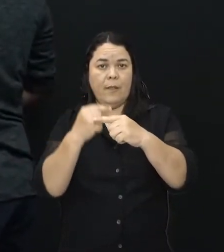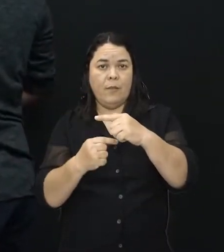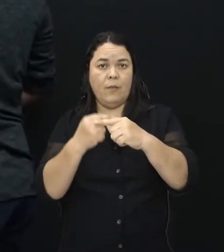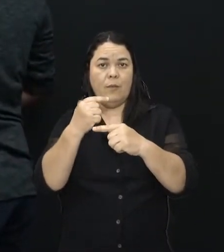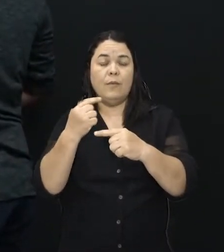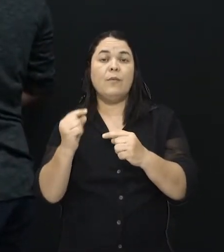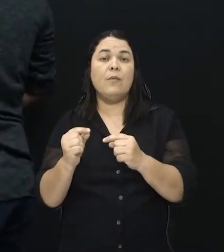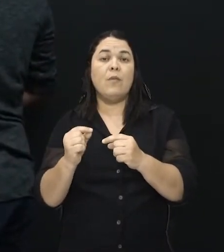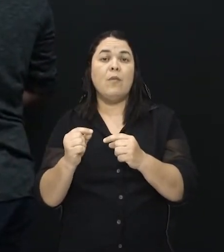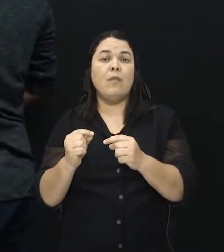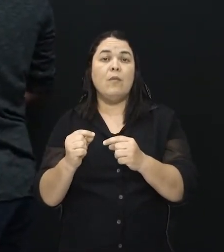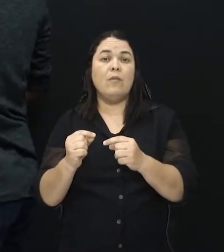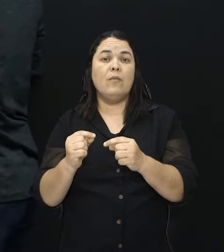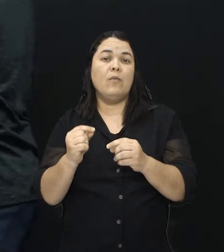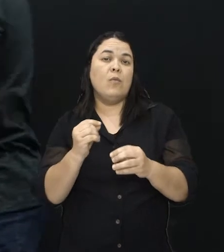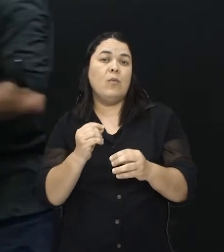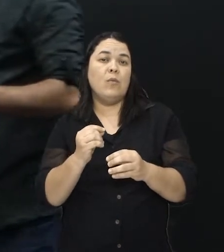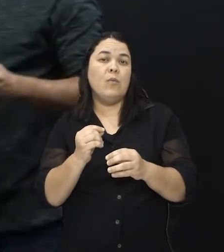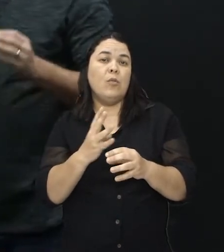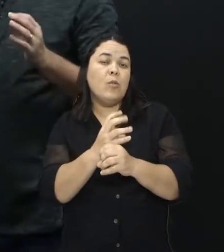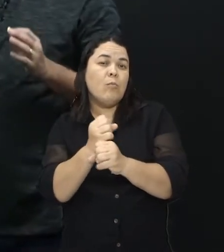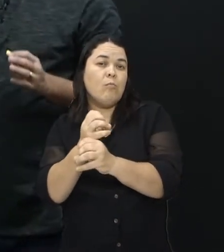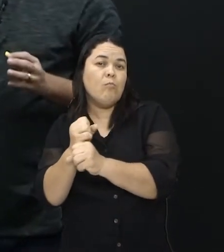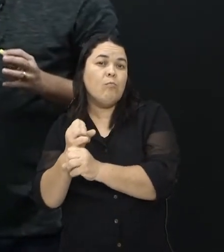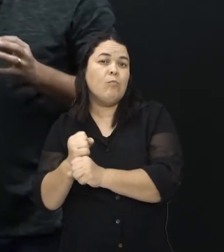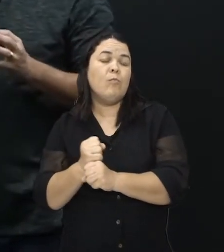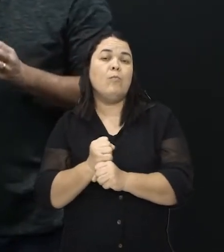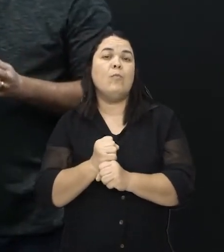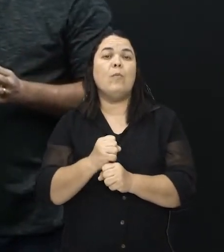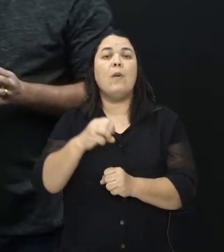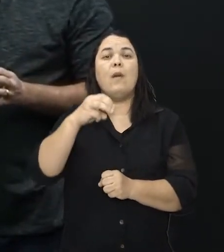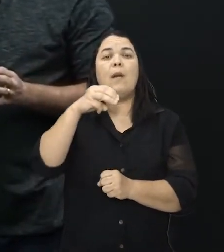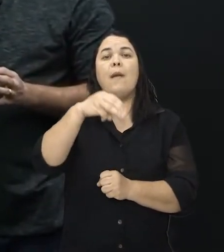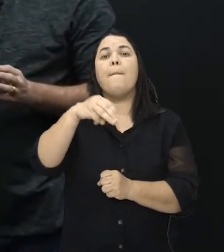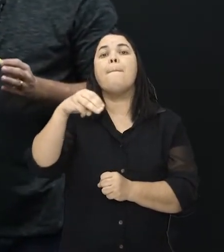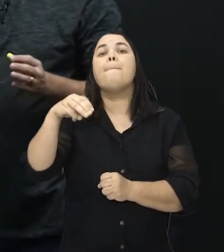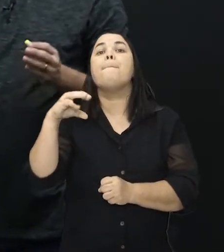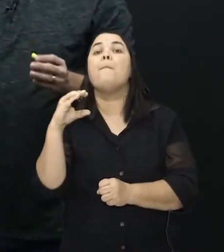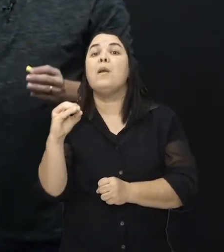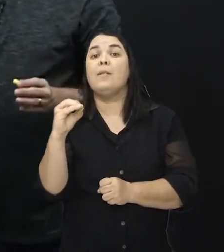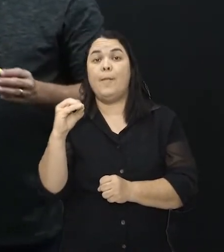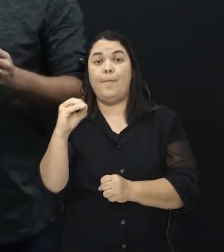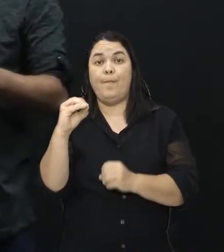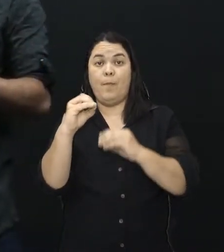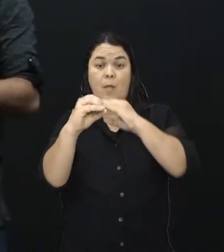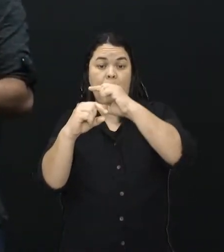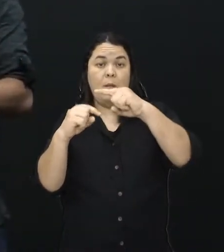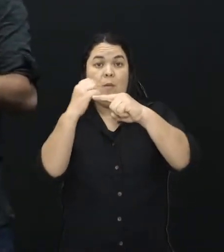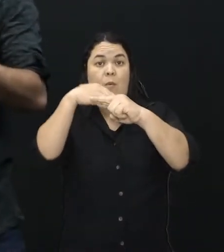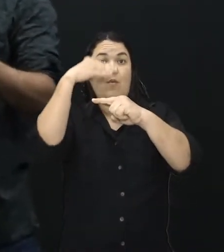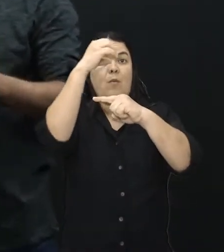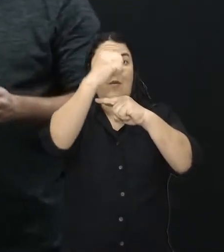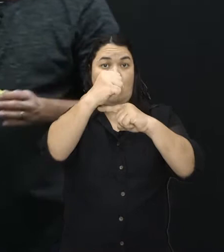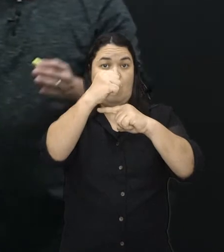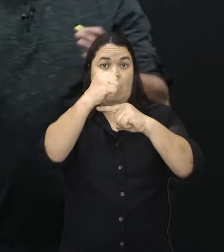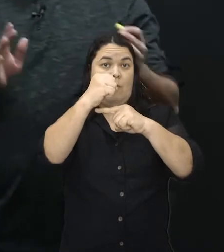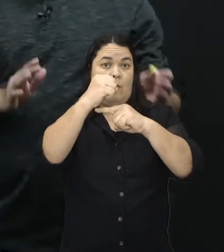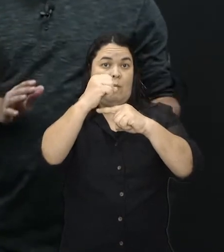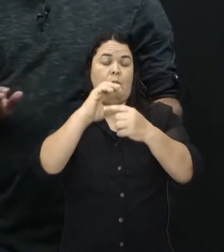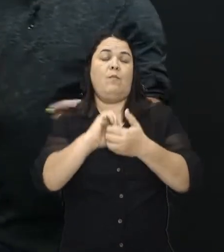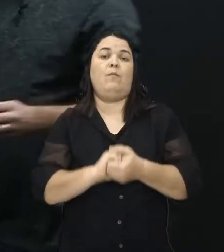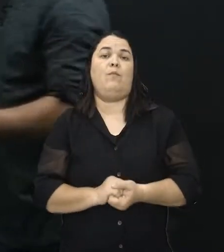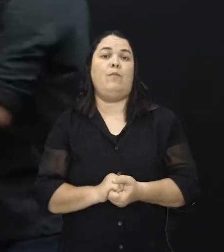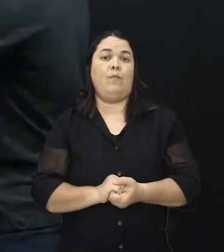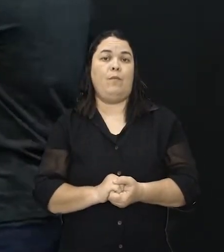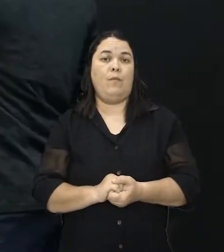calcular entre elas o MMC dos seus denominadores. Essa é a segunda parte da resolução